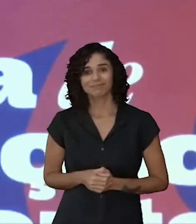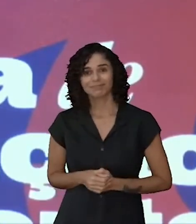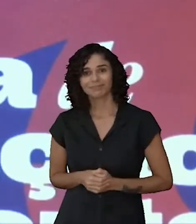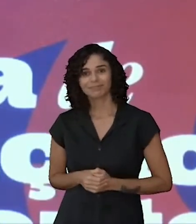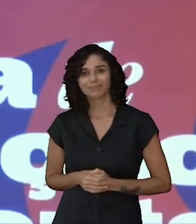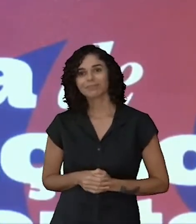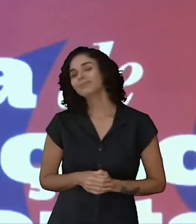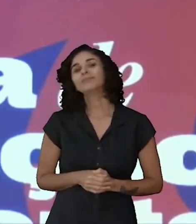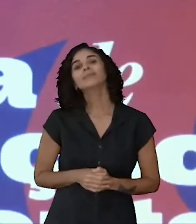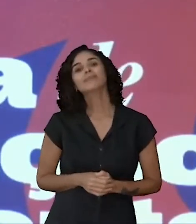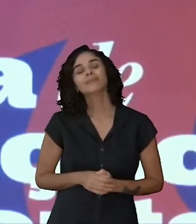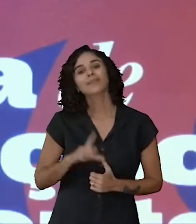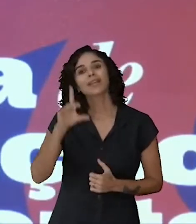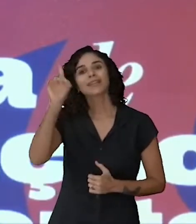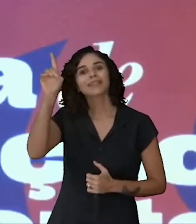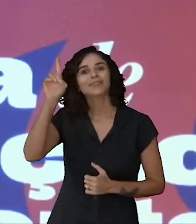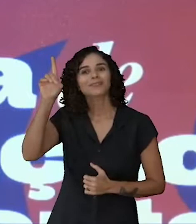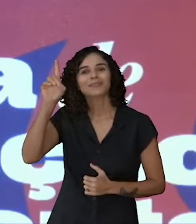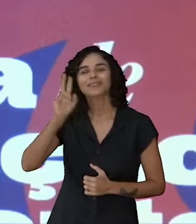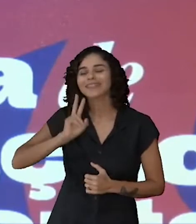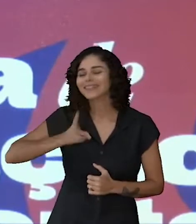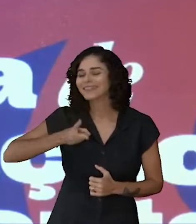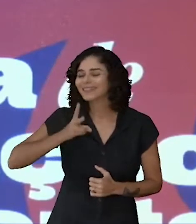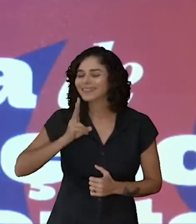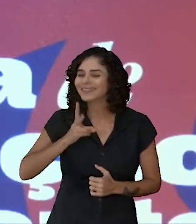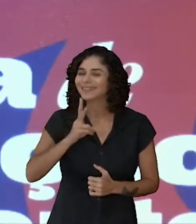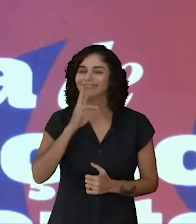Deus nunca deixa de responder as nossas orações.